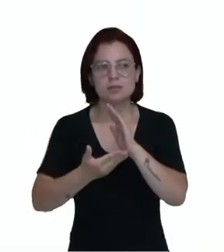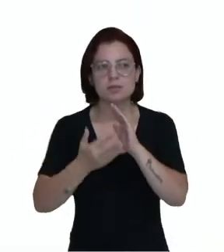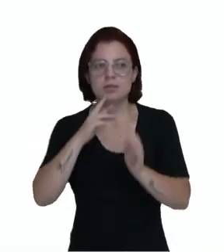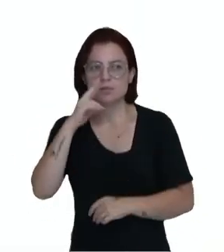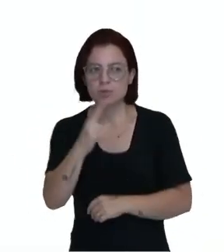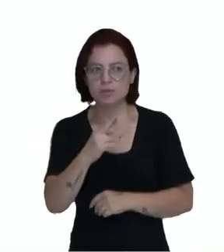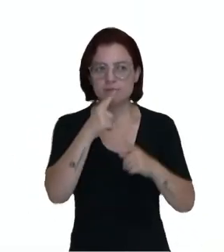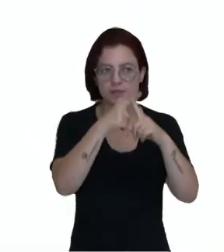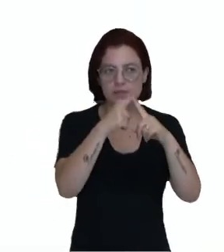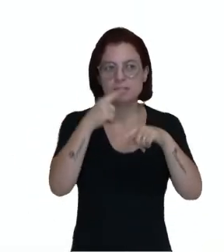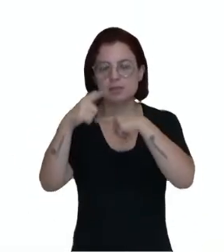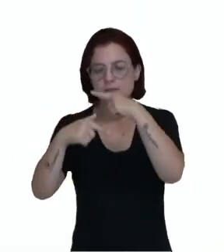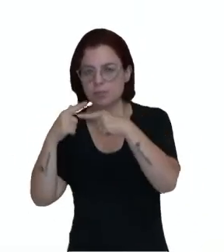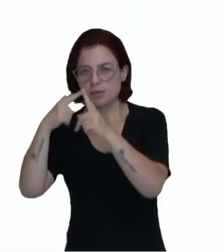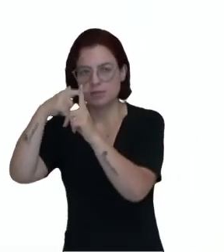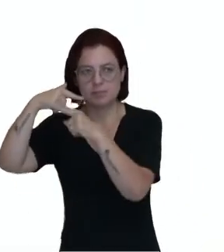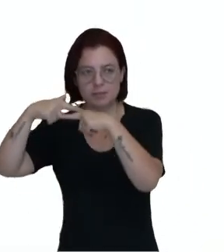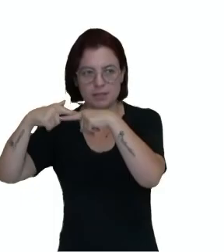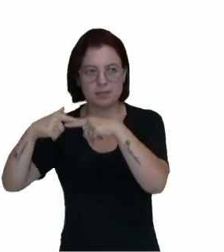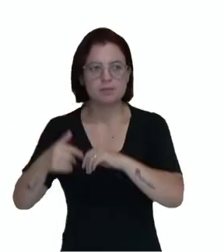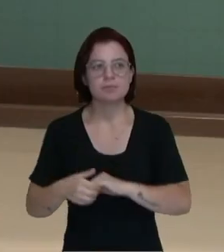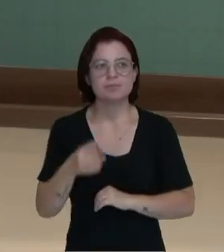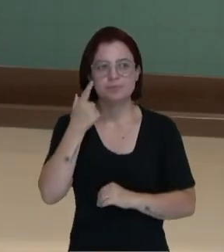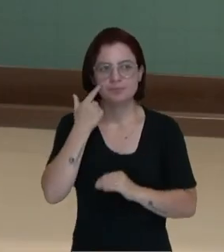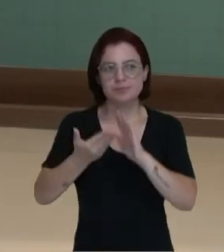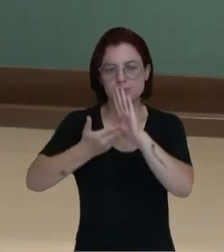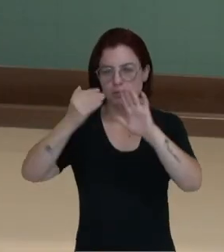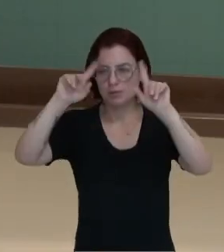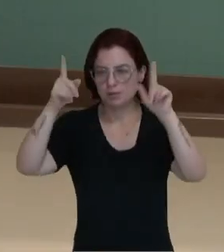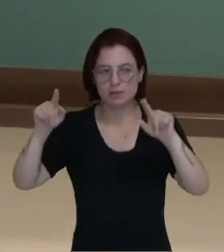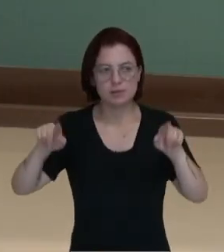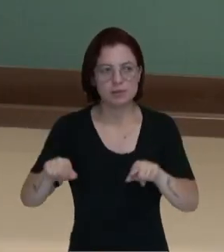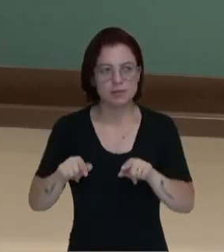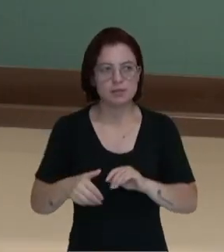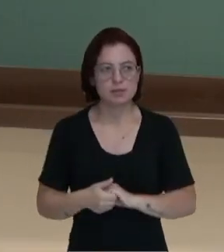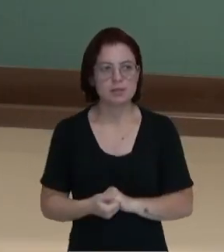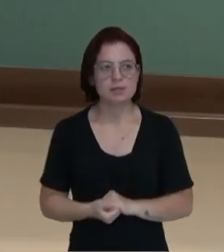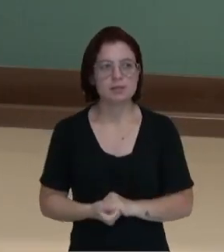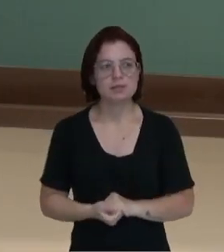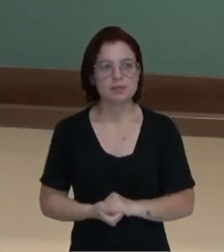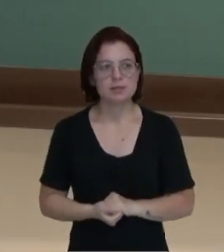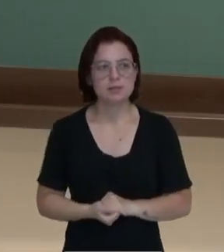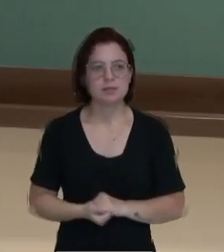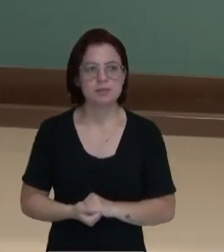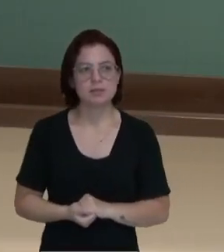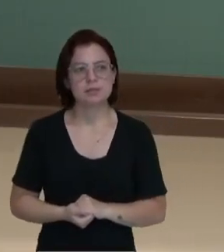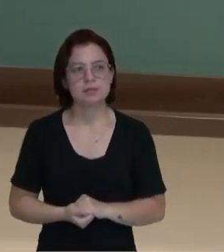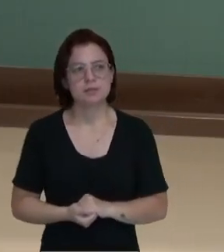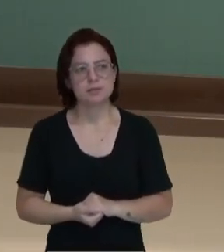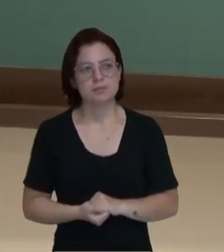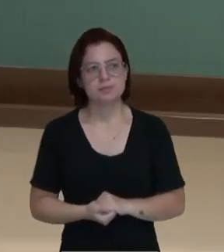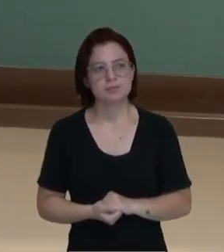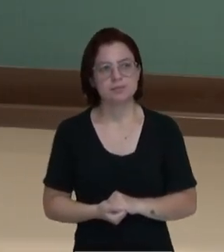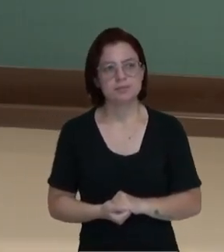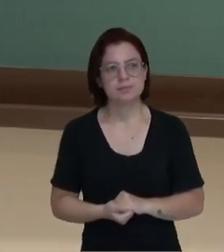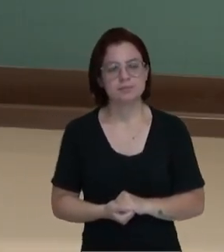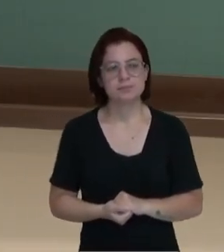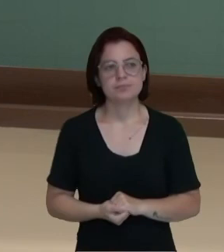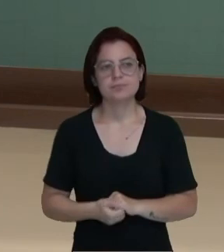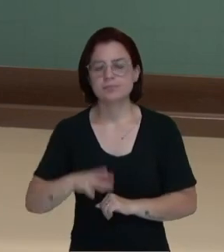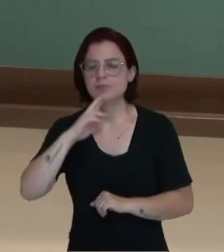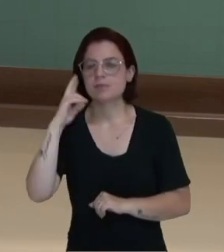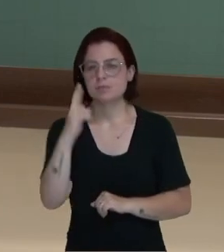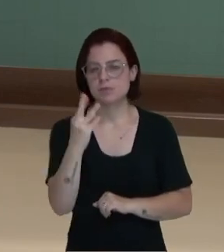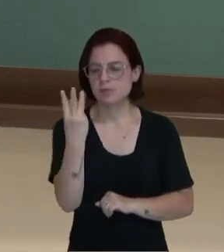vezes 14 menos 1. Vou resolver o quê? O que está dentro das chaves. 14 menos 1 é 13. 3 vezes